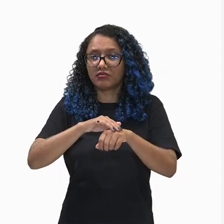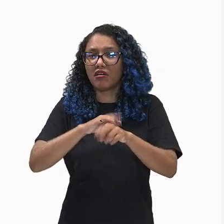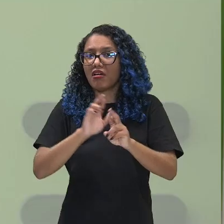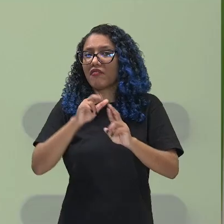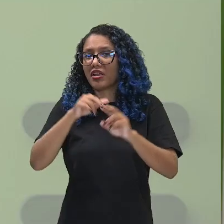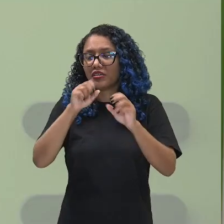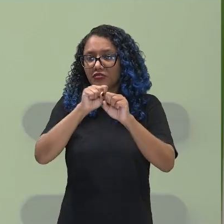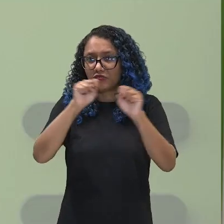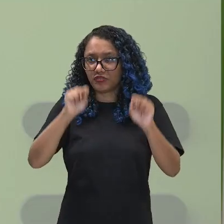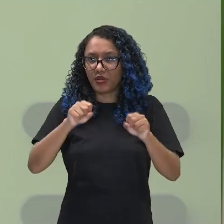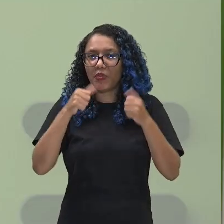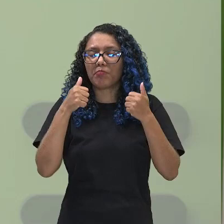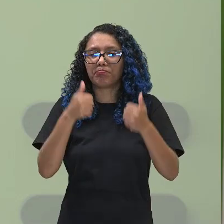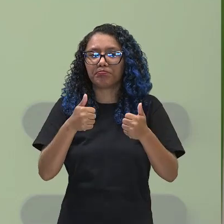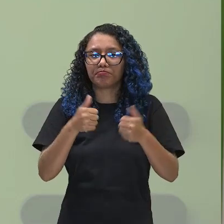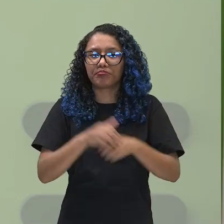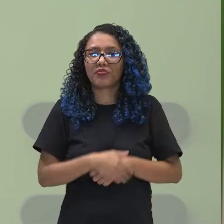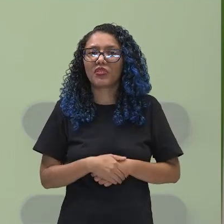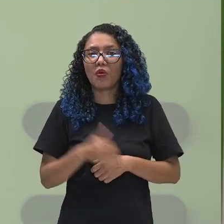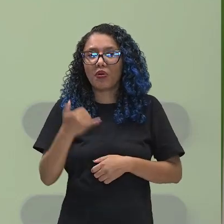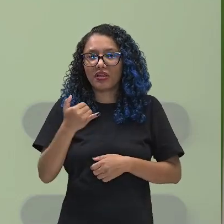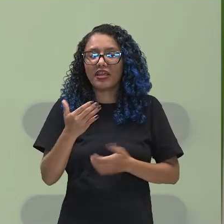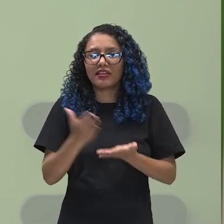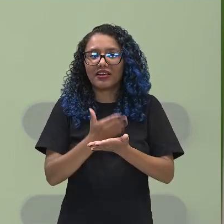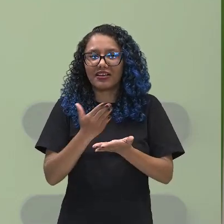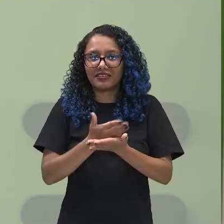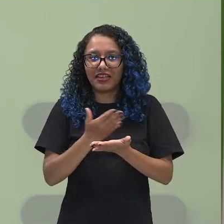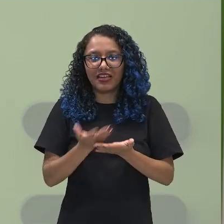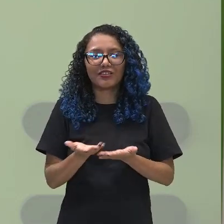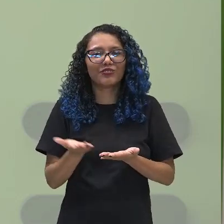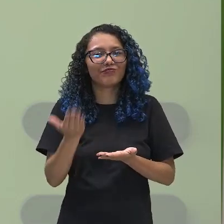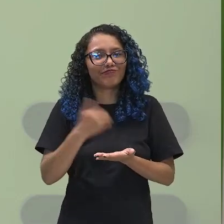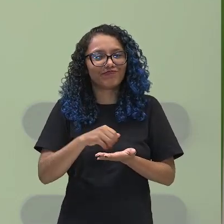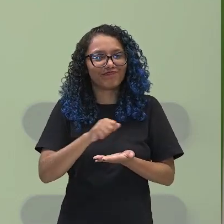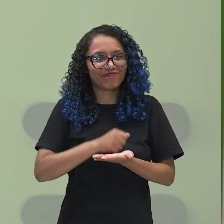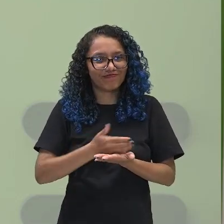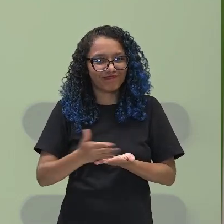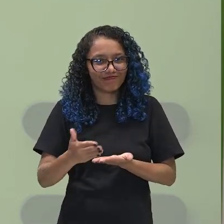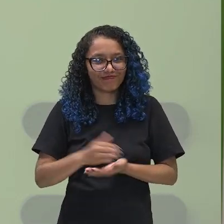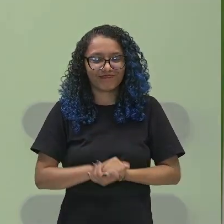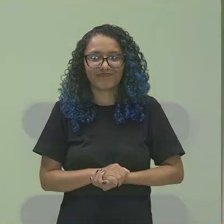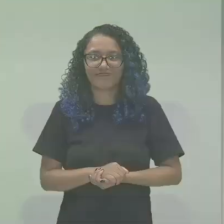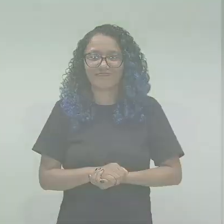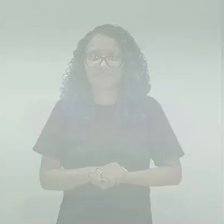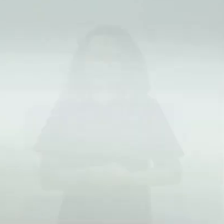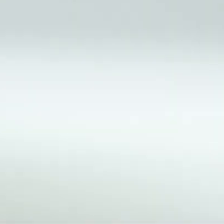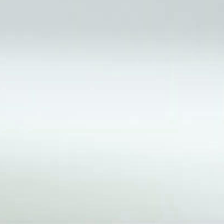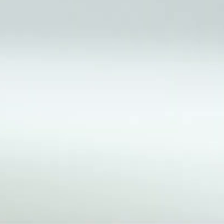nervoso. Então, caneta e caderno na mão e vamos para a nossa aula.